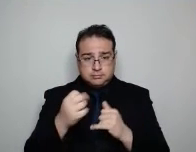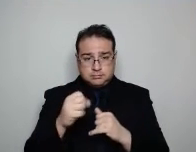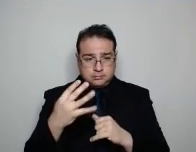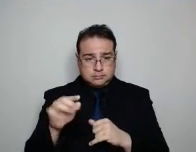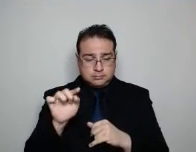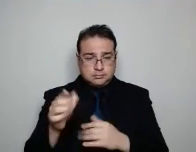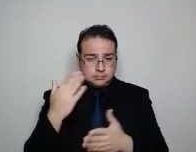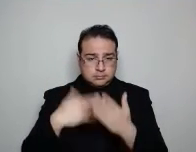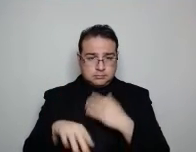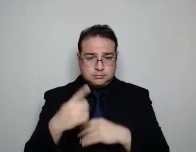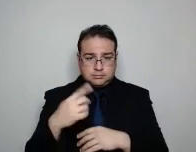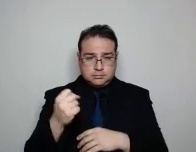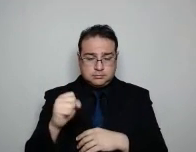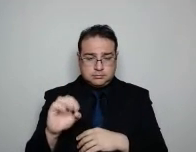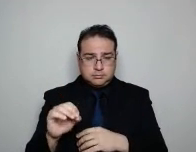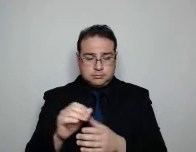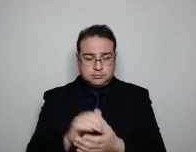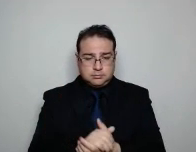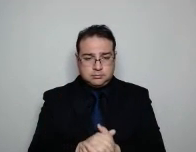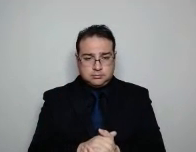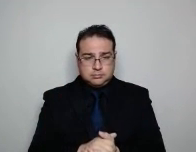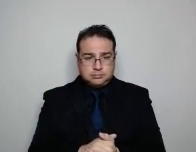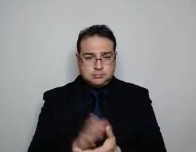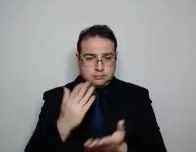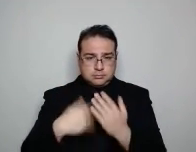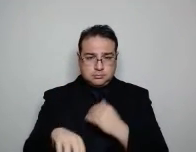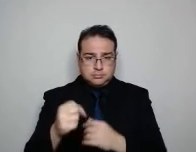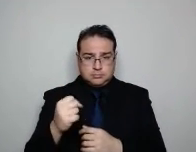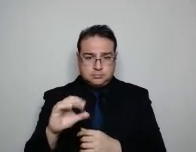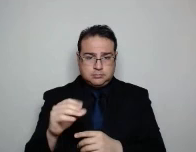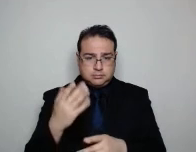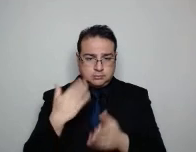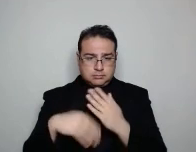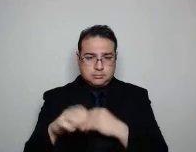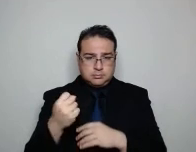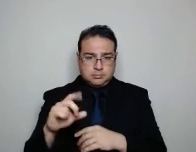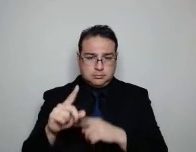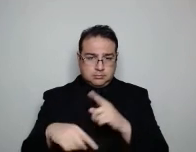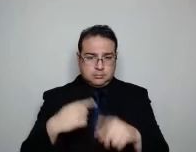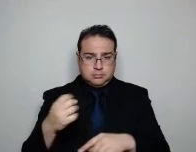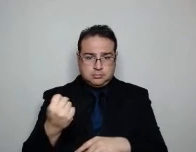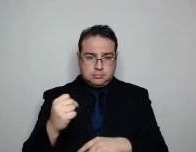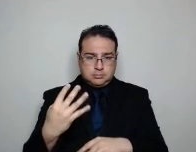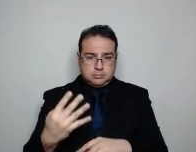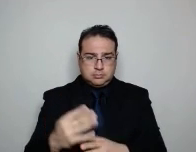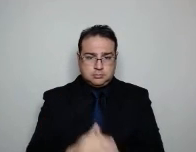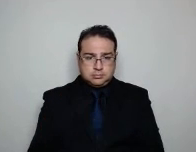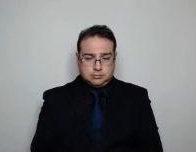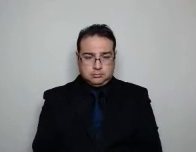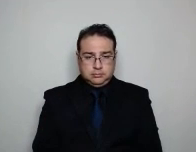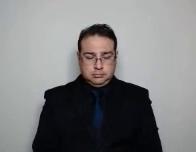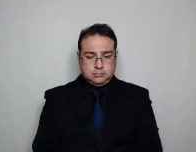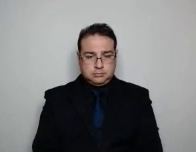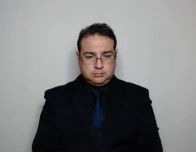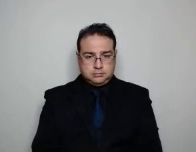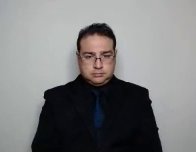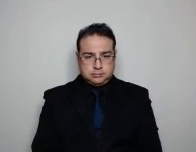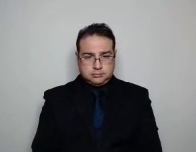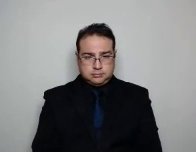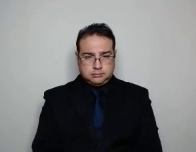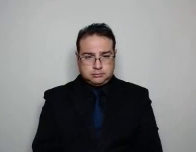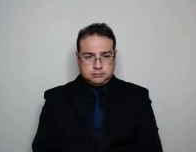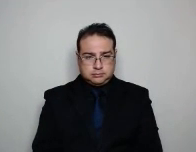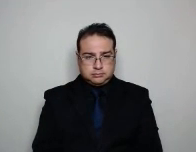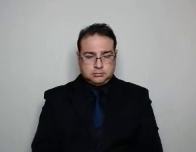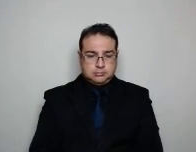80, é 84. Não, não era 80, na época 80? Era 80, depois passou 84. Pronto. Então, tá certo. É 2019 o pedido